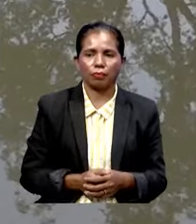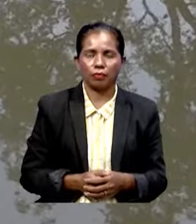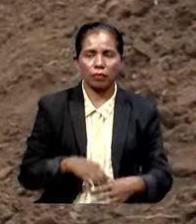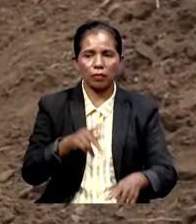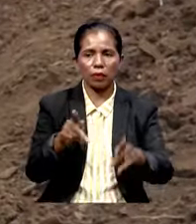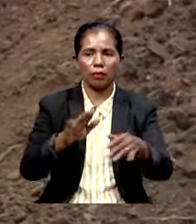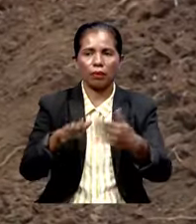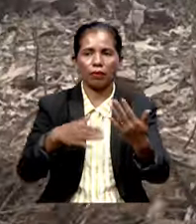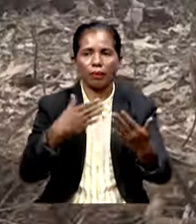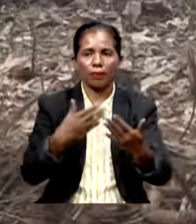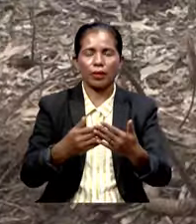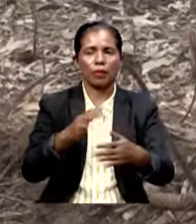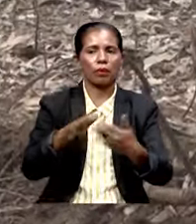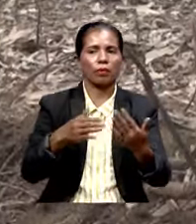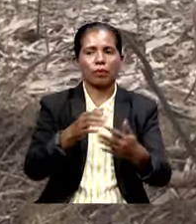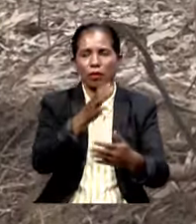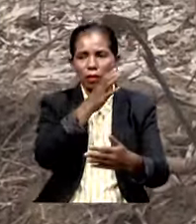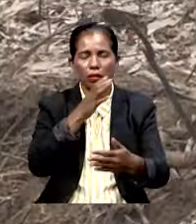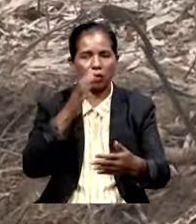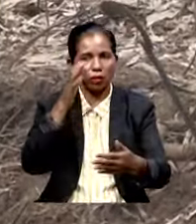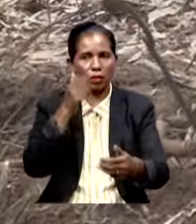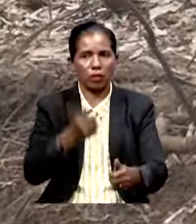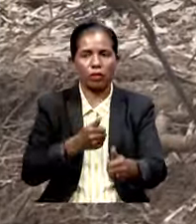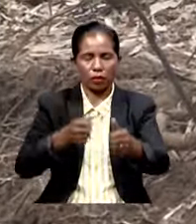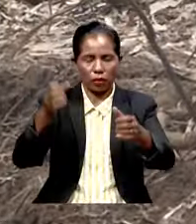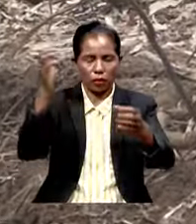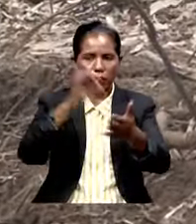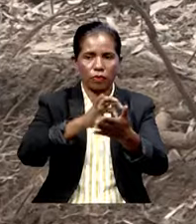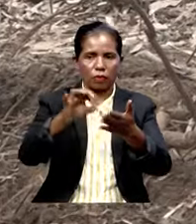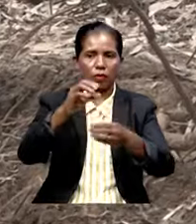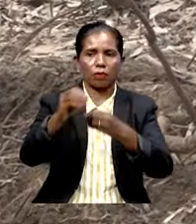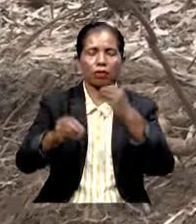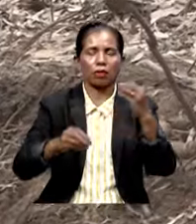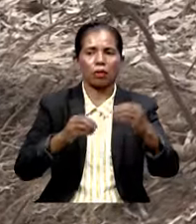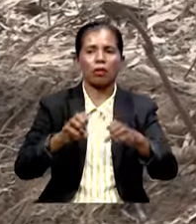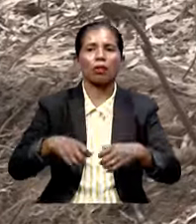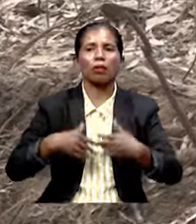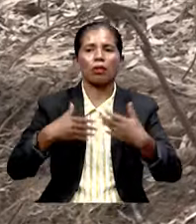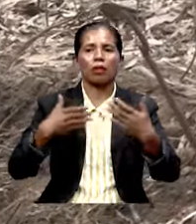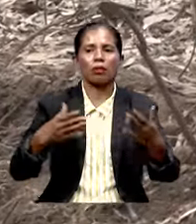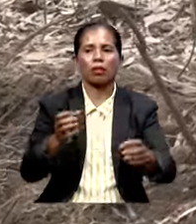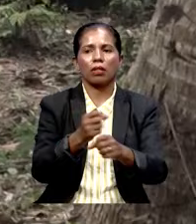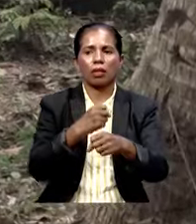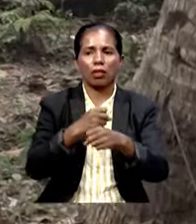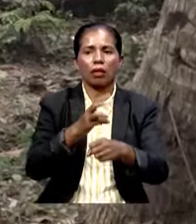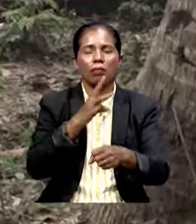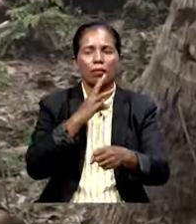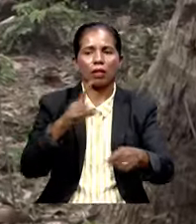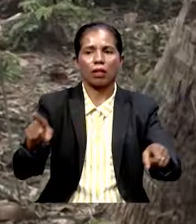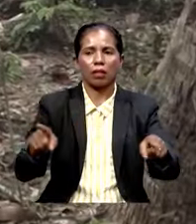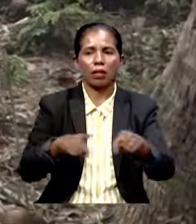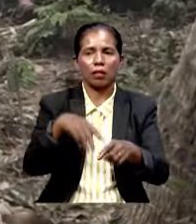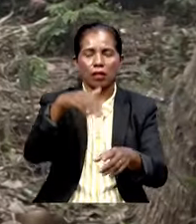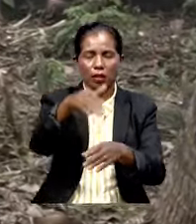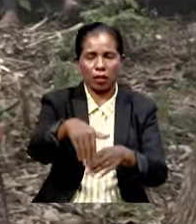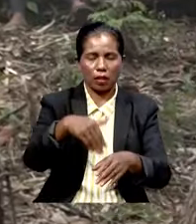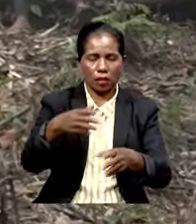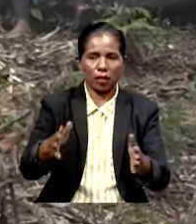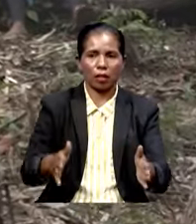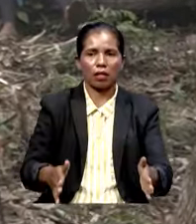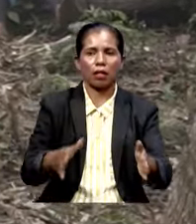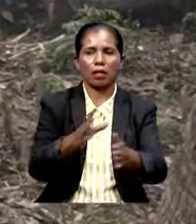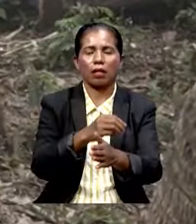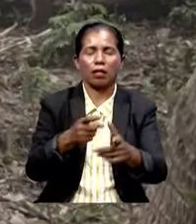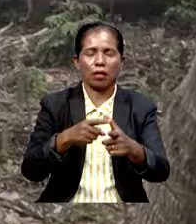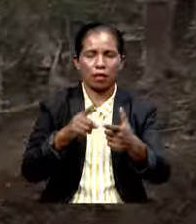Comunidade Sira nebe maioria agricultor tuir formação kono ba técnica o insa conserva B hanesan ke debu trava